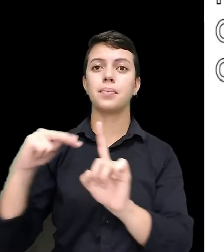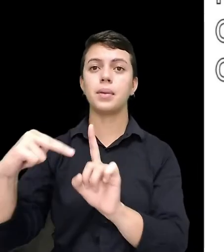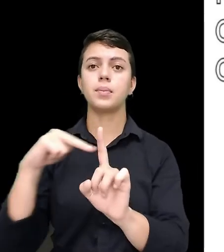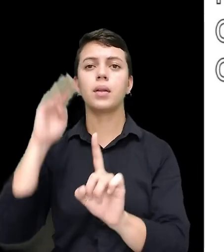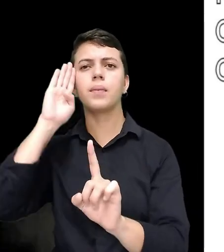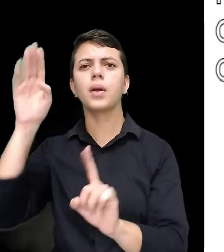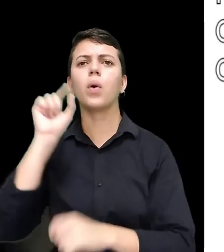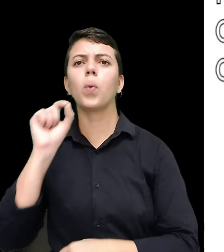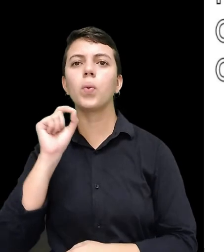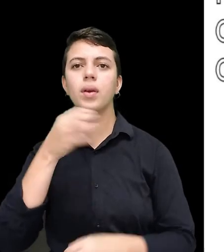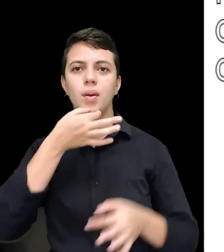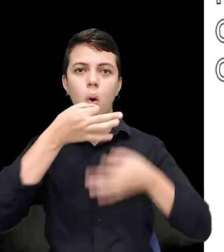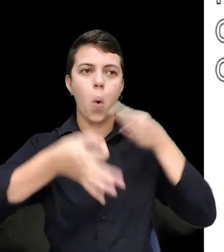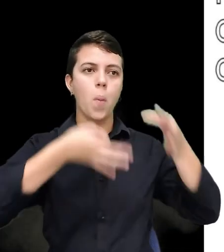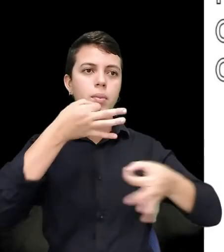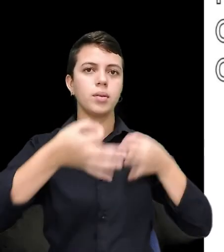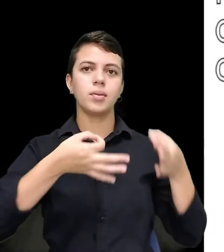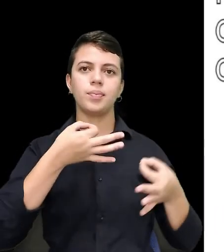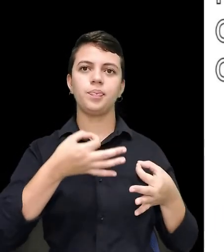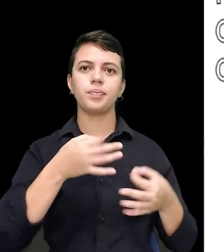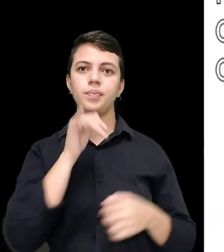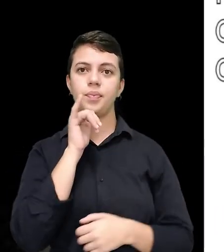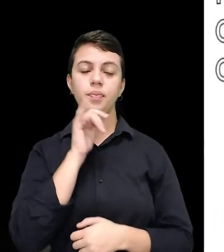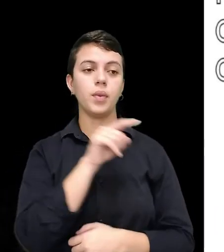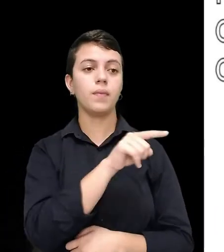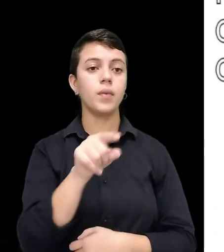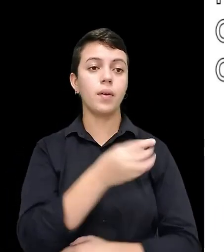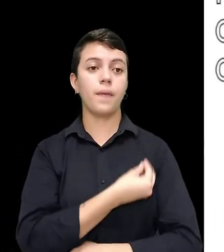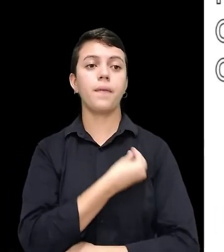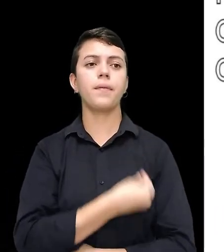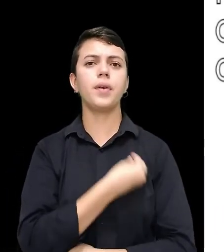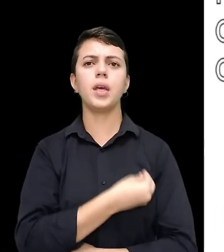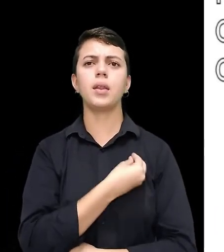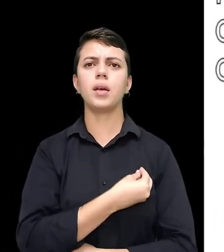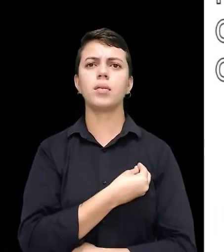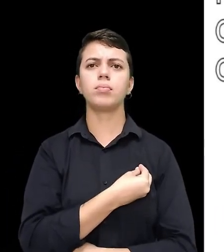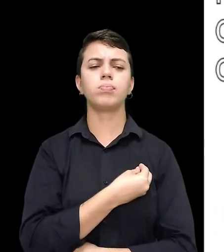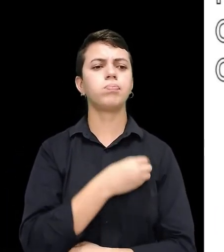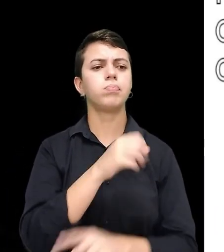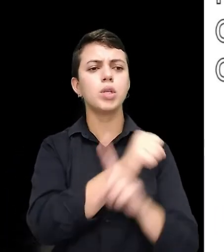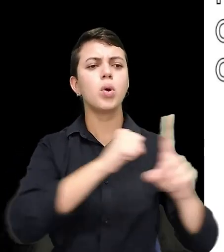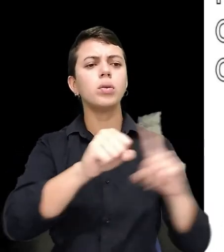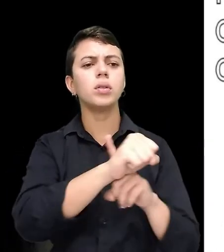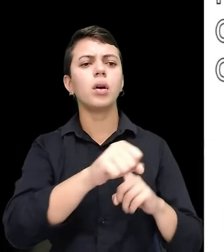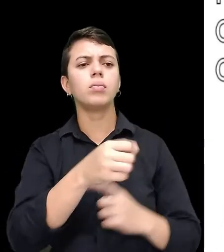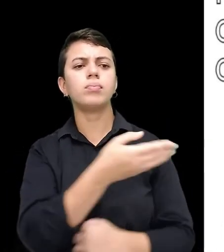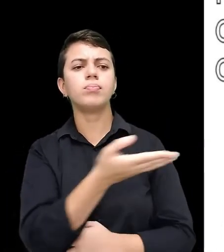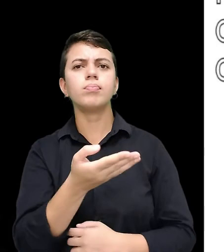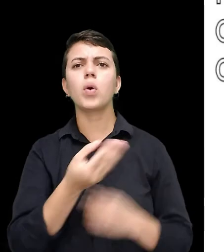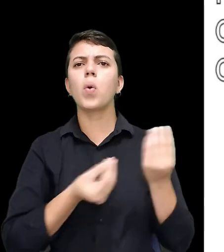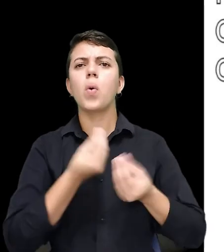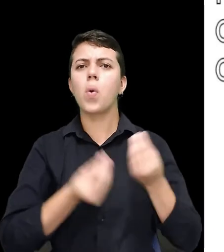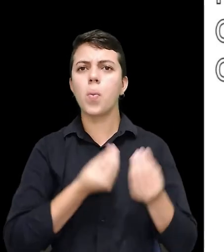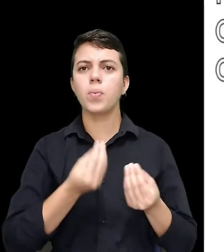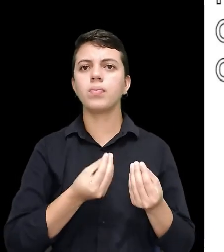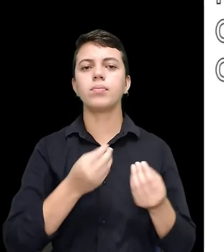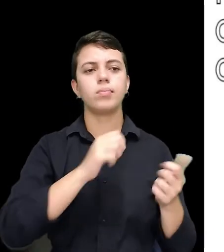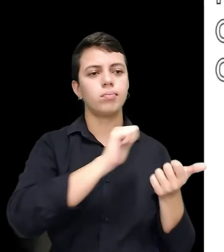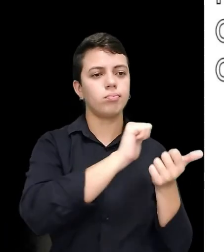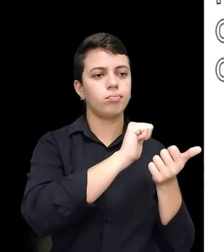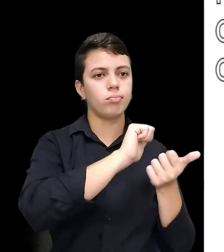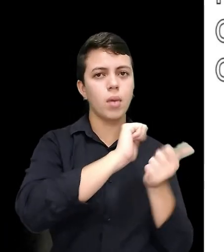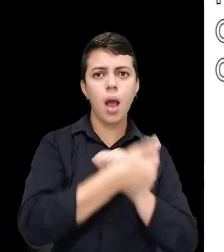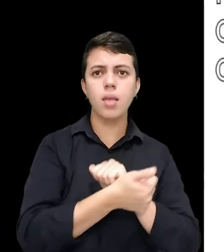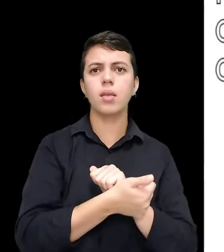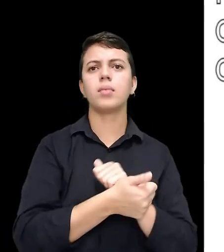nos faça aí perceber a nossa realidade e transformá-la também a partir aí de conhecimentos